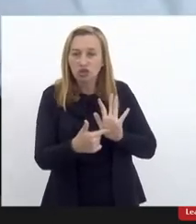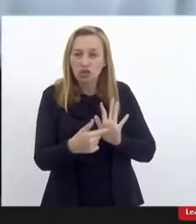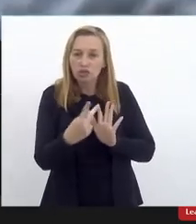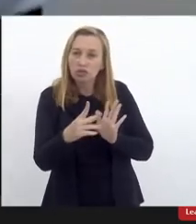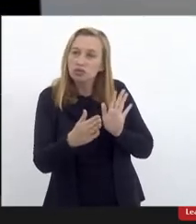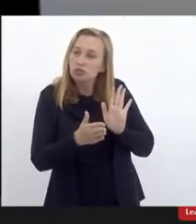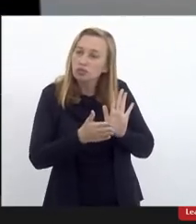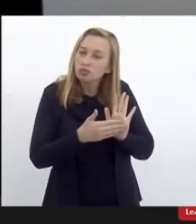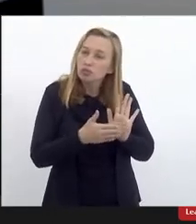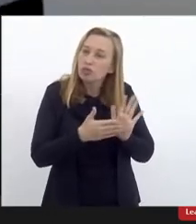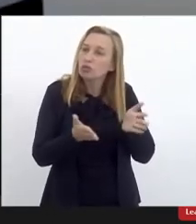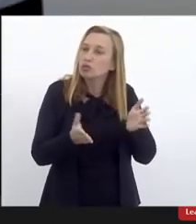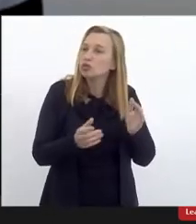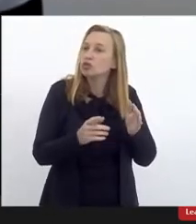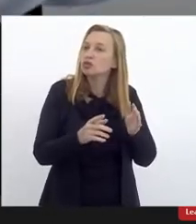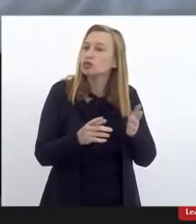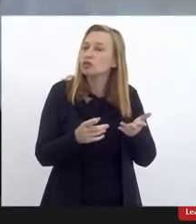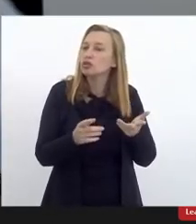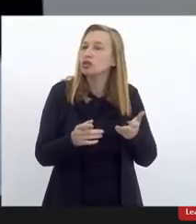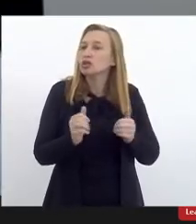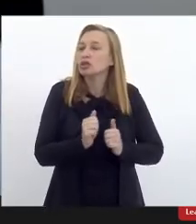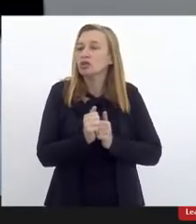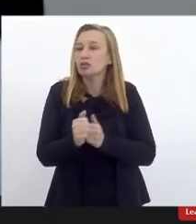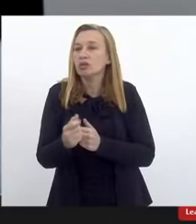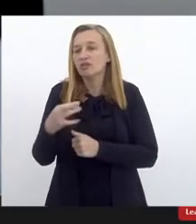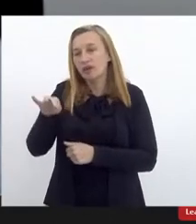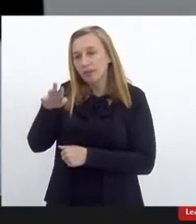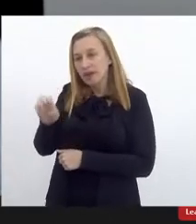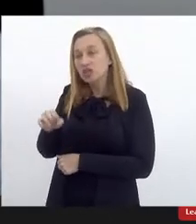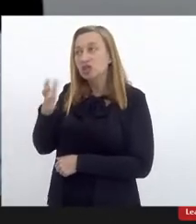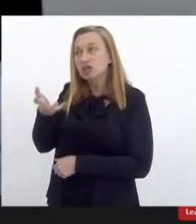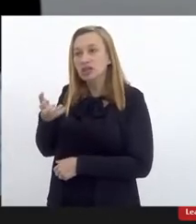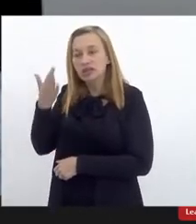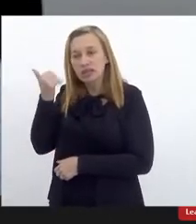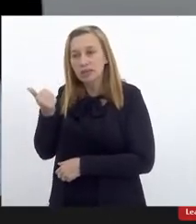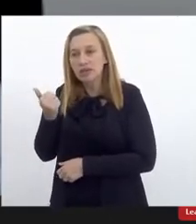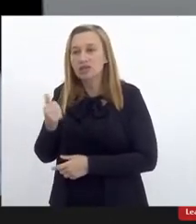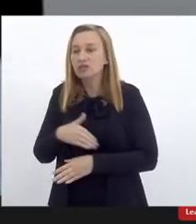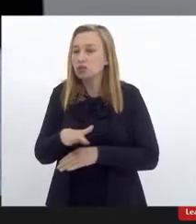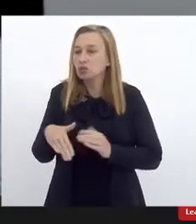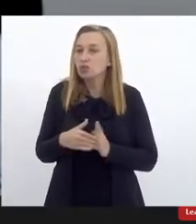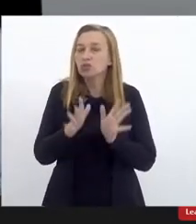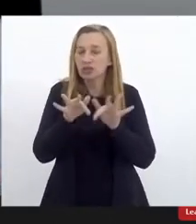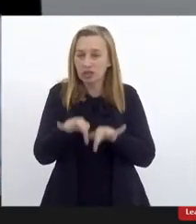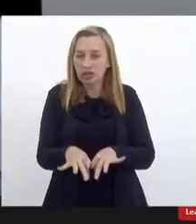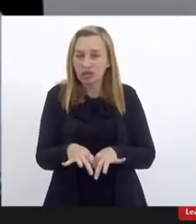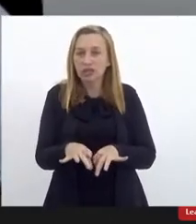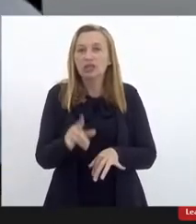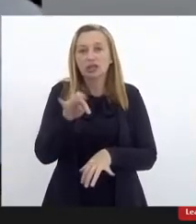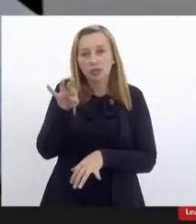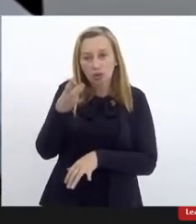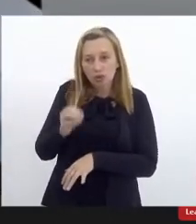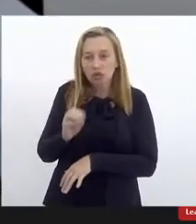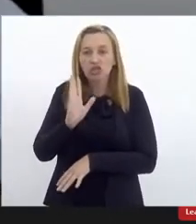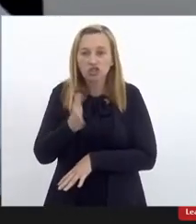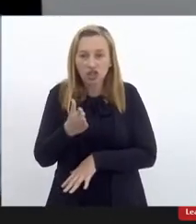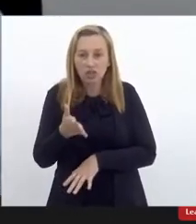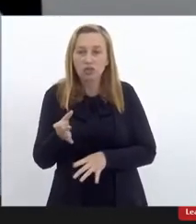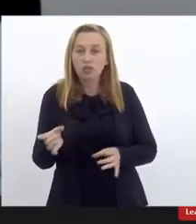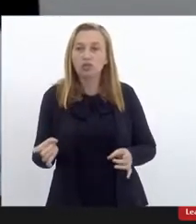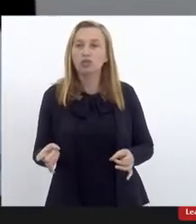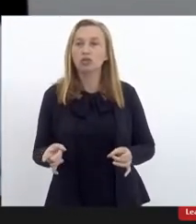projetos e a FAETEC depois encaminhou a FAPERJ. Eu queria saber se esse processo foi totalmente concluído e se os laboratórios já estão